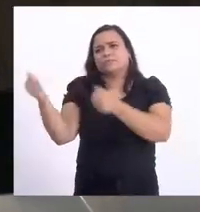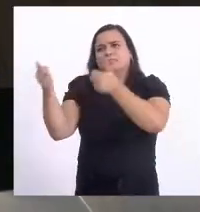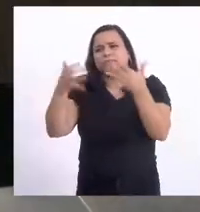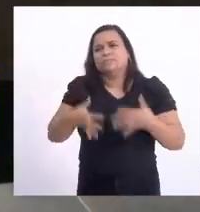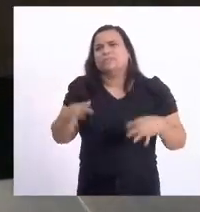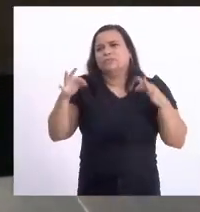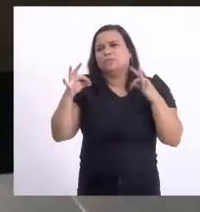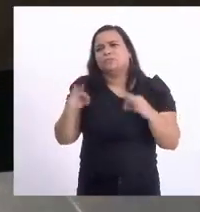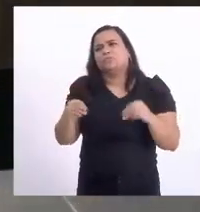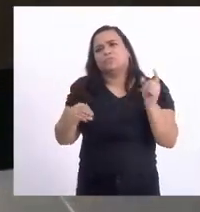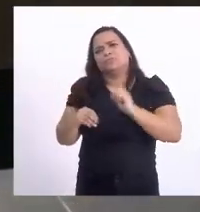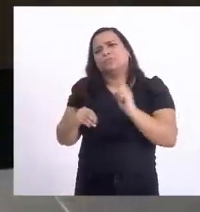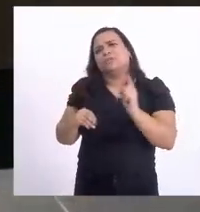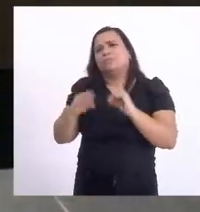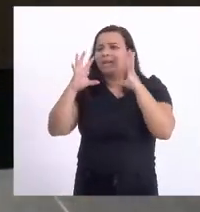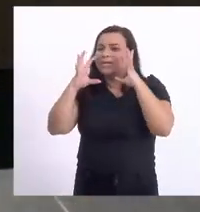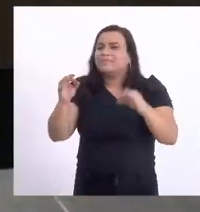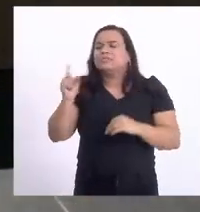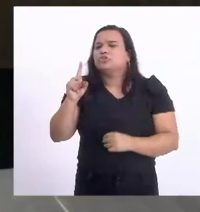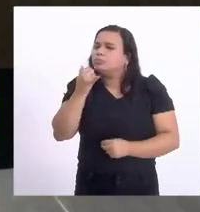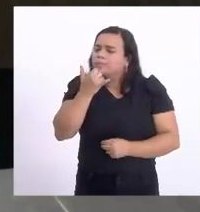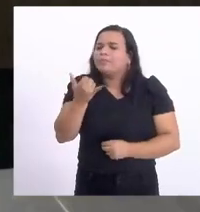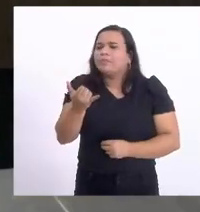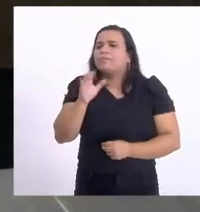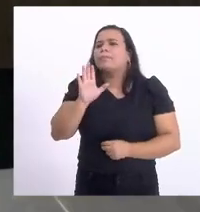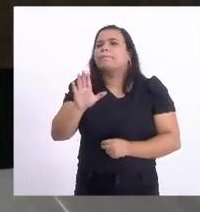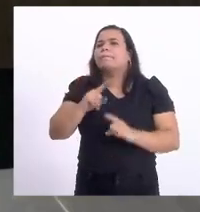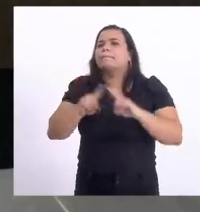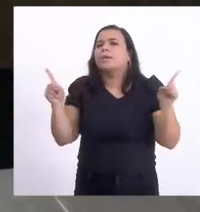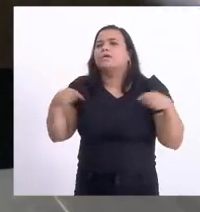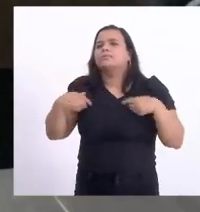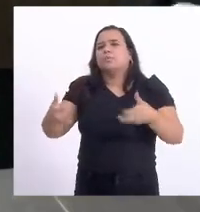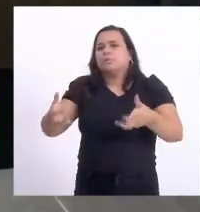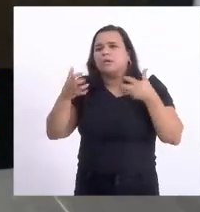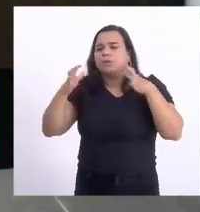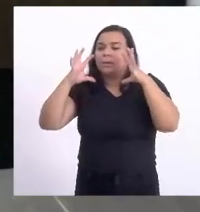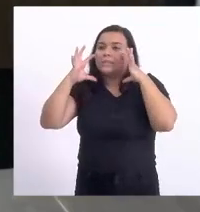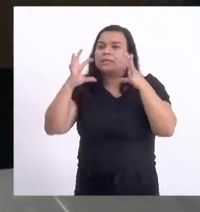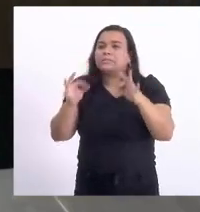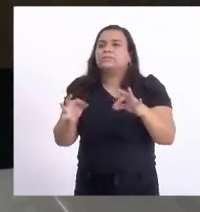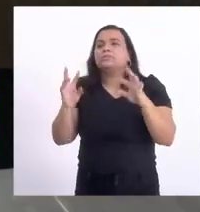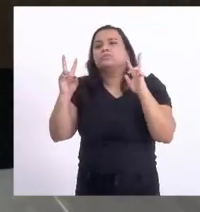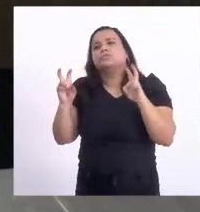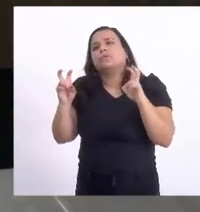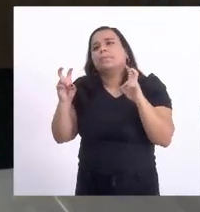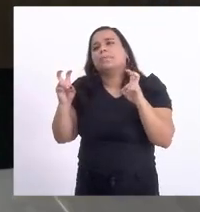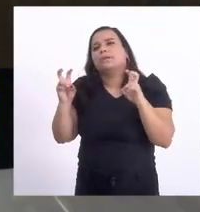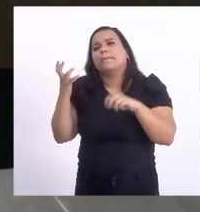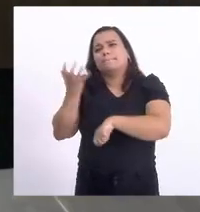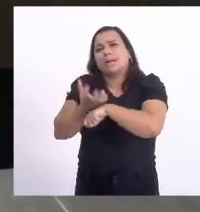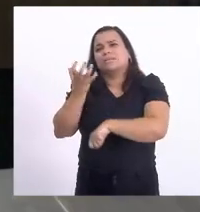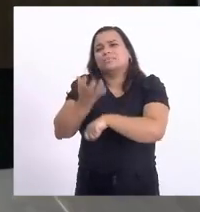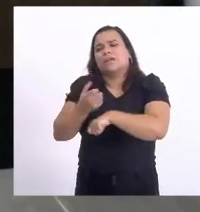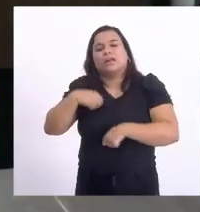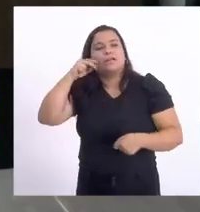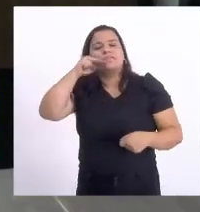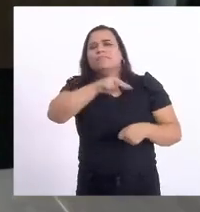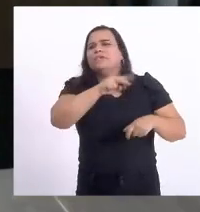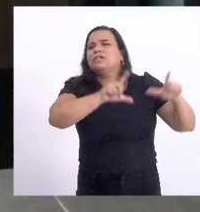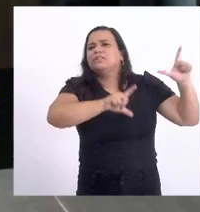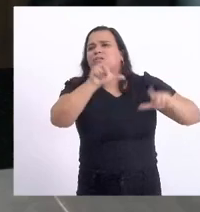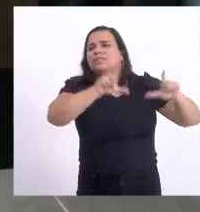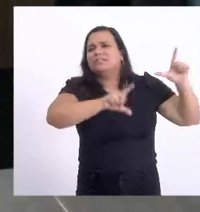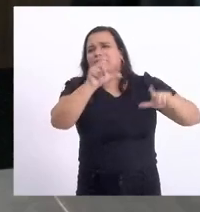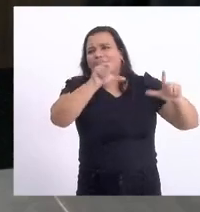prestei atenção, mas eu queria chamar atenção numa matéria que eu vi na televisão,